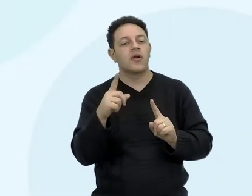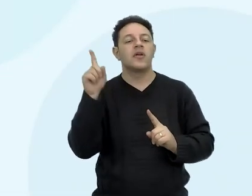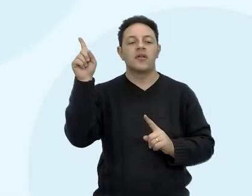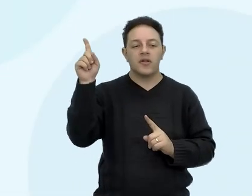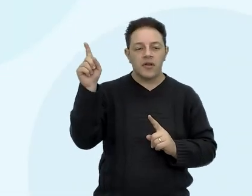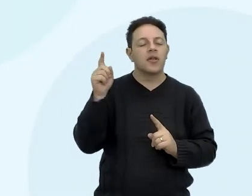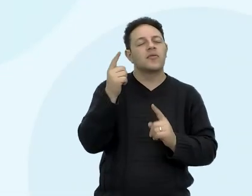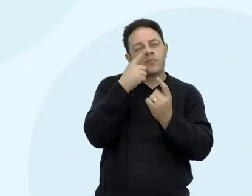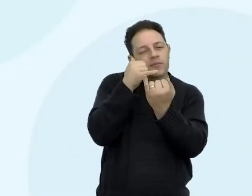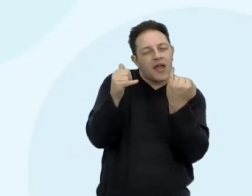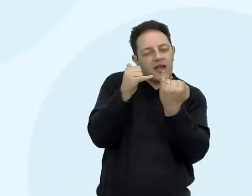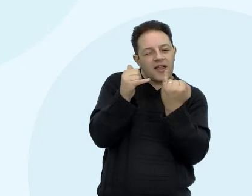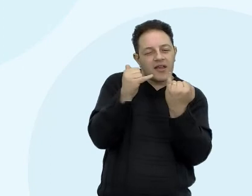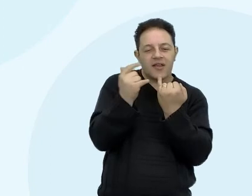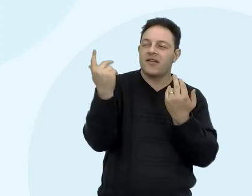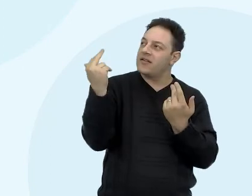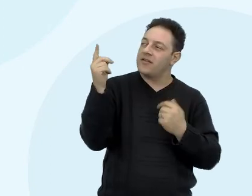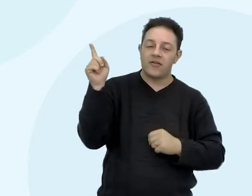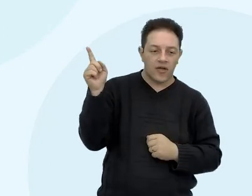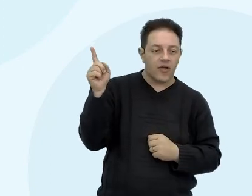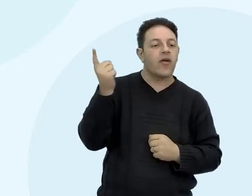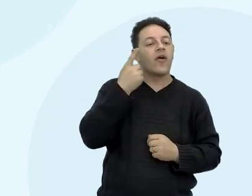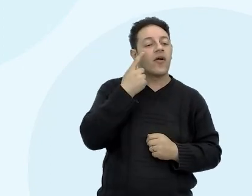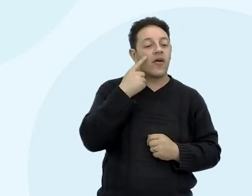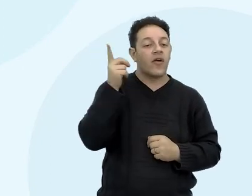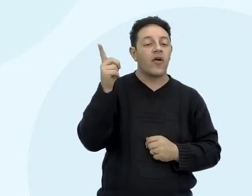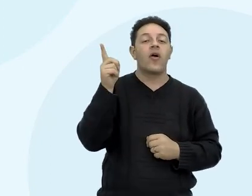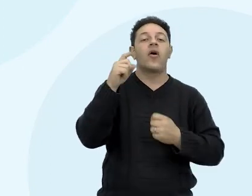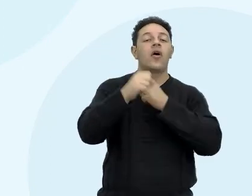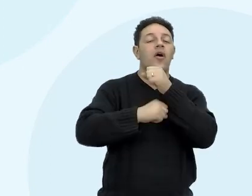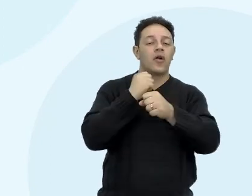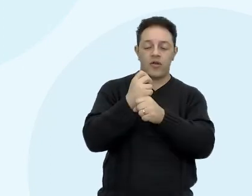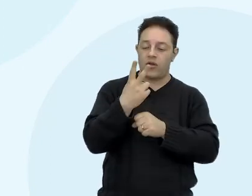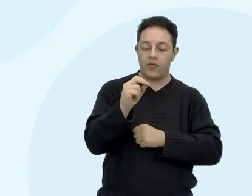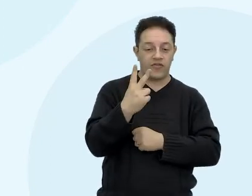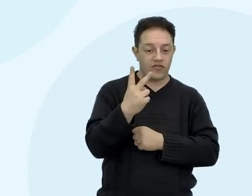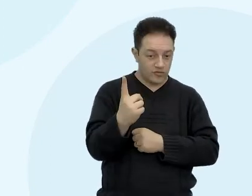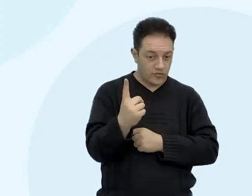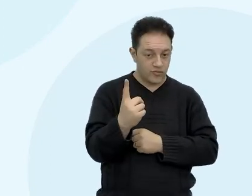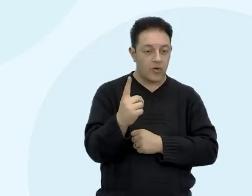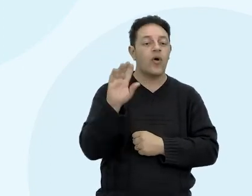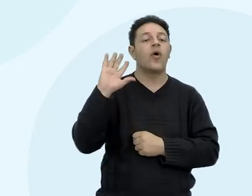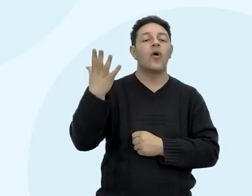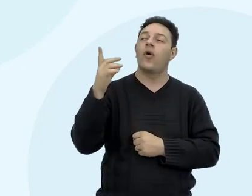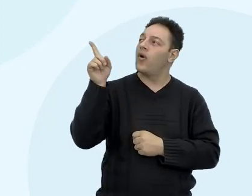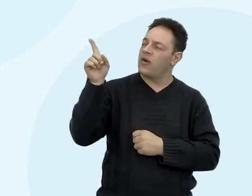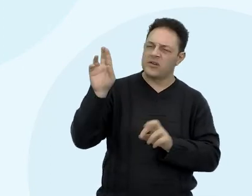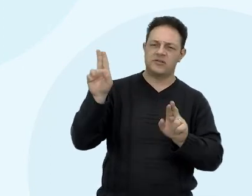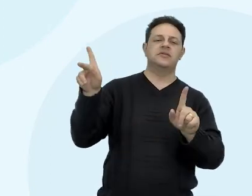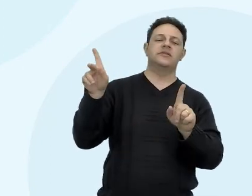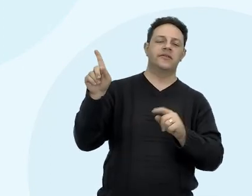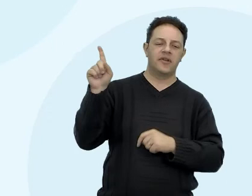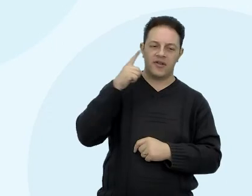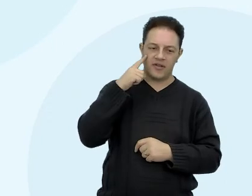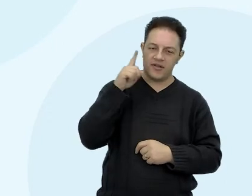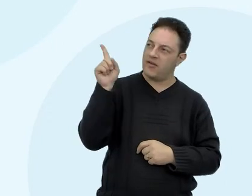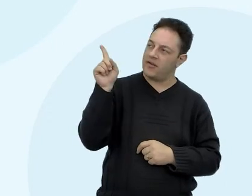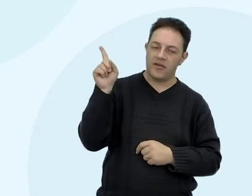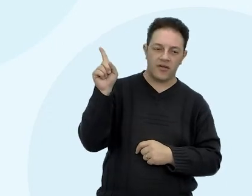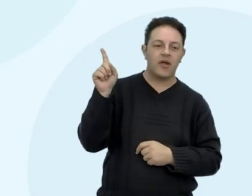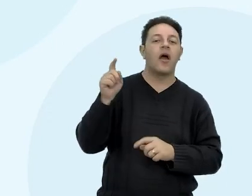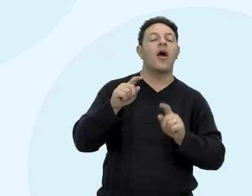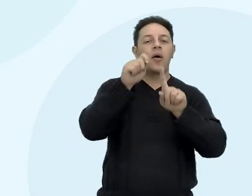bem parecidas. Mas percebe que em 2021 houve uma diferença aqui, ó.